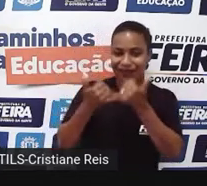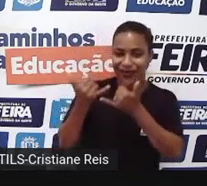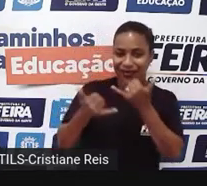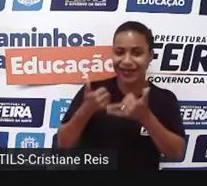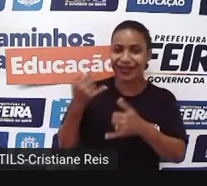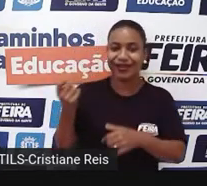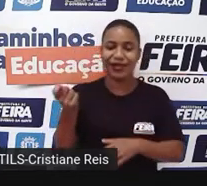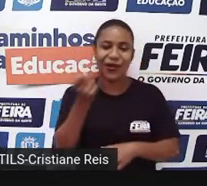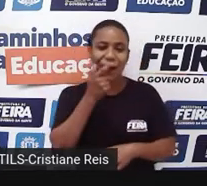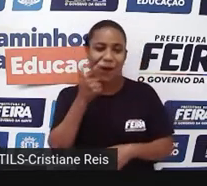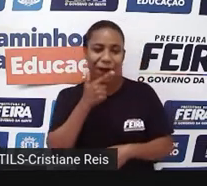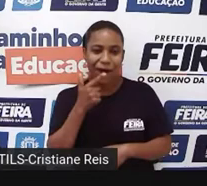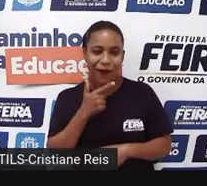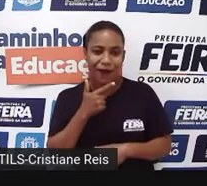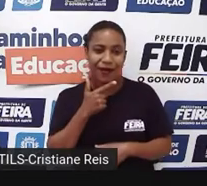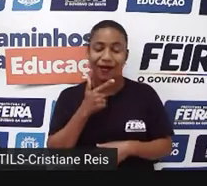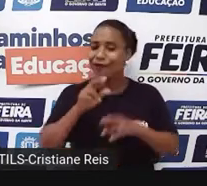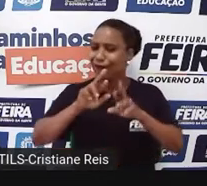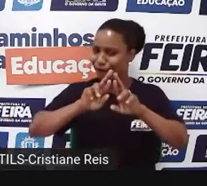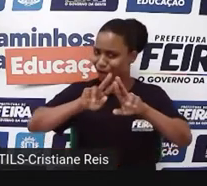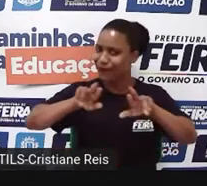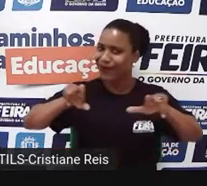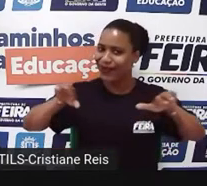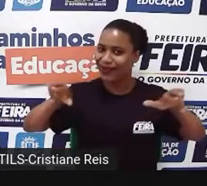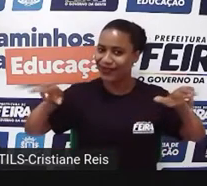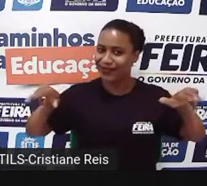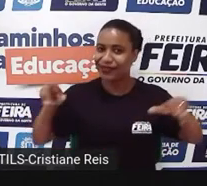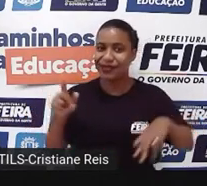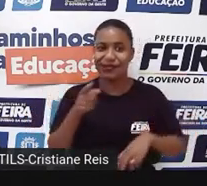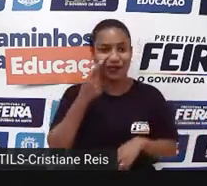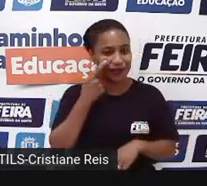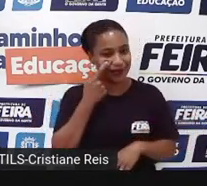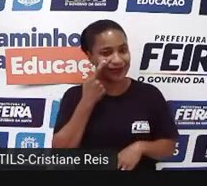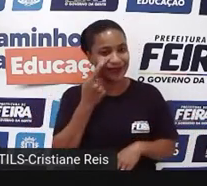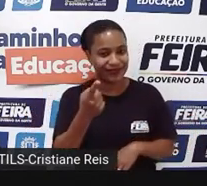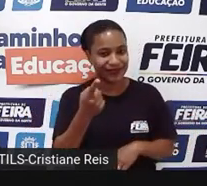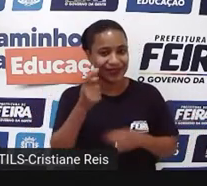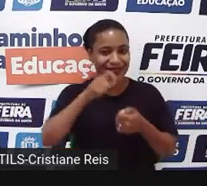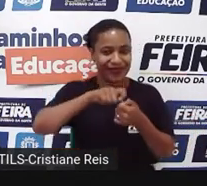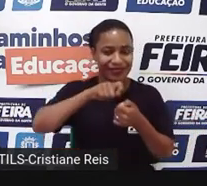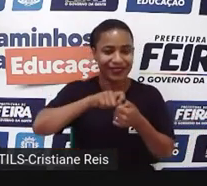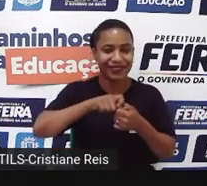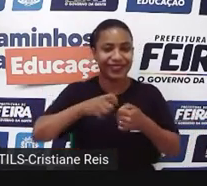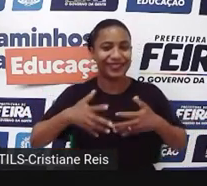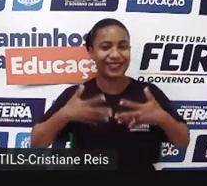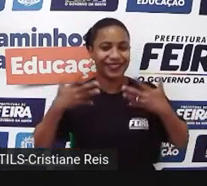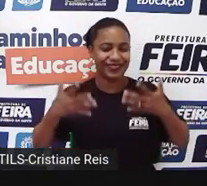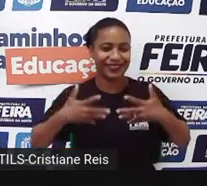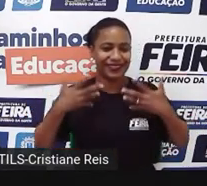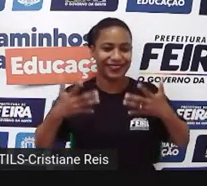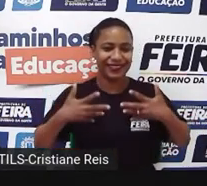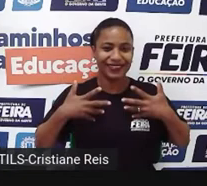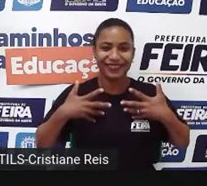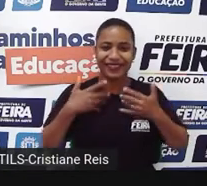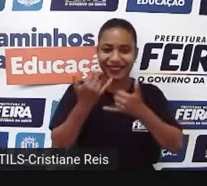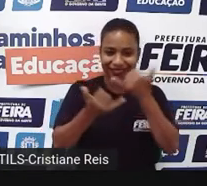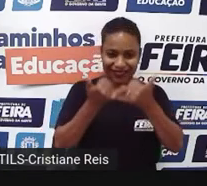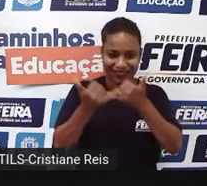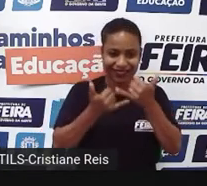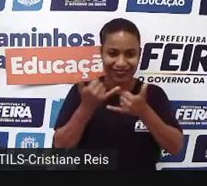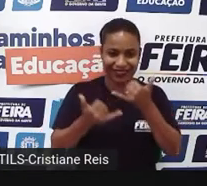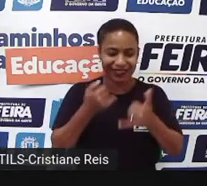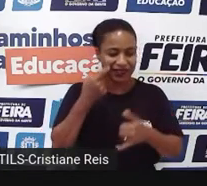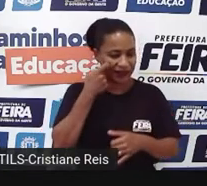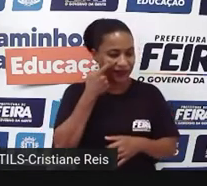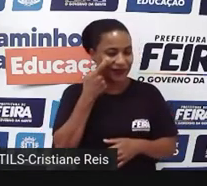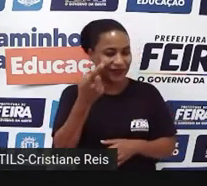and so on, e assim por diante. E para isto, vamos nos divertir com essa atividade interativa.